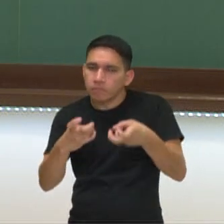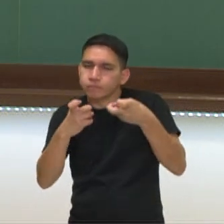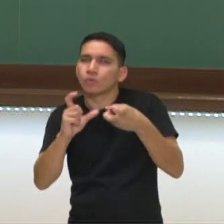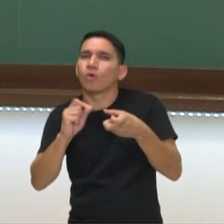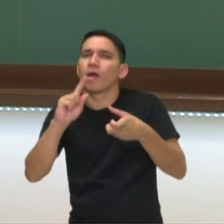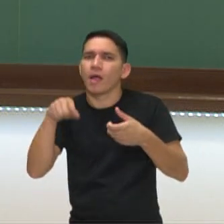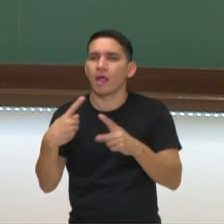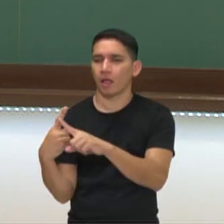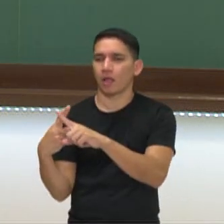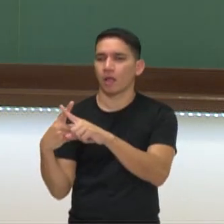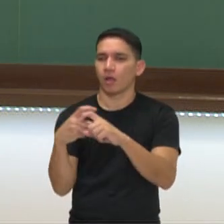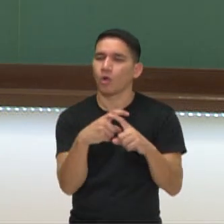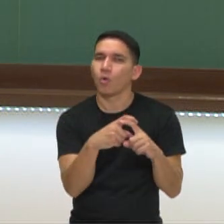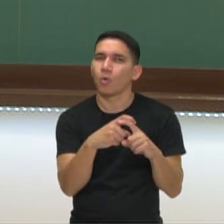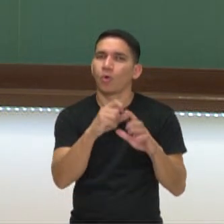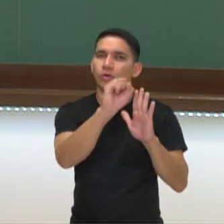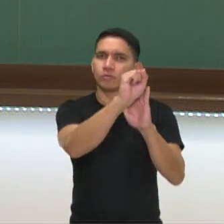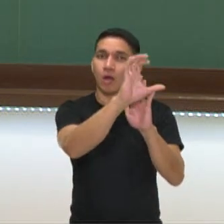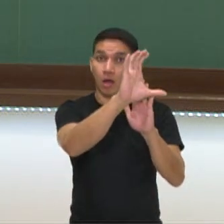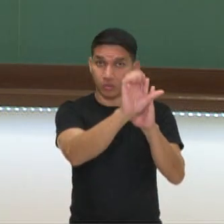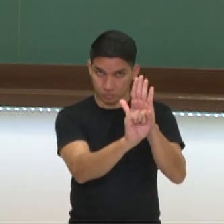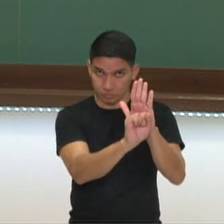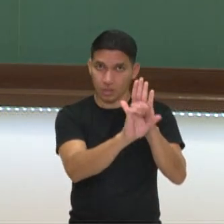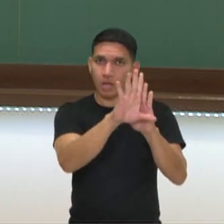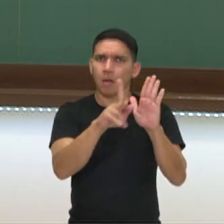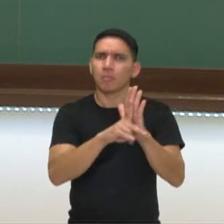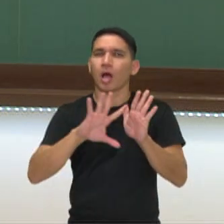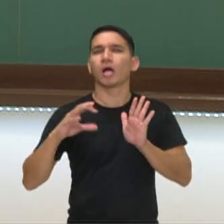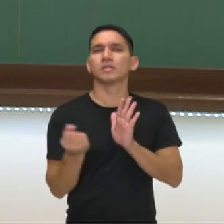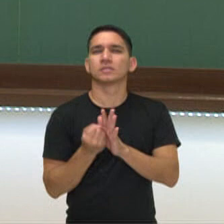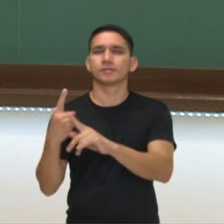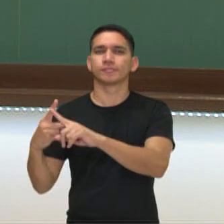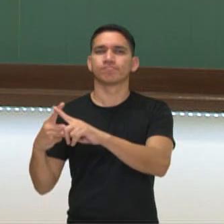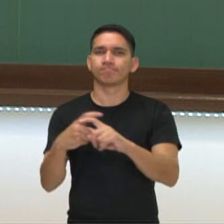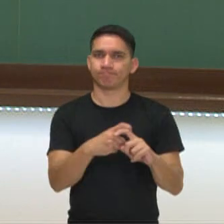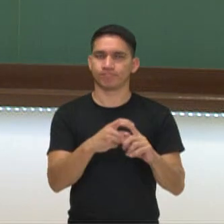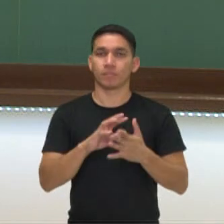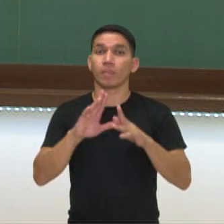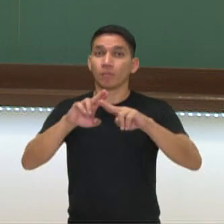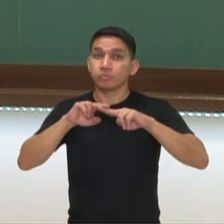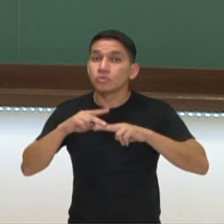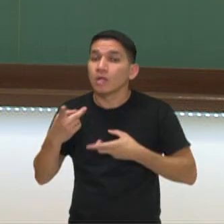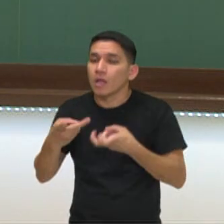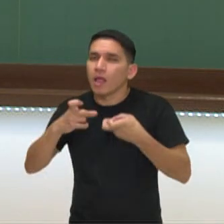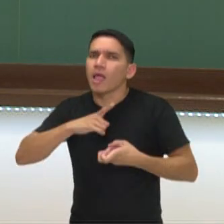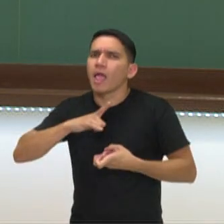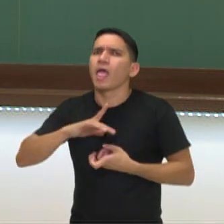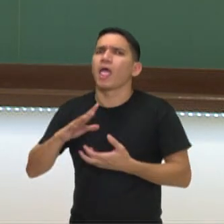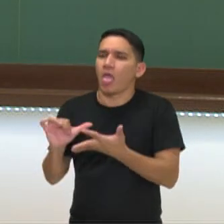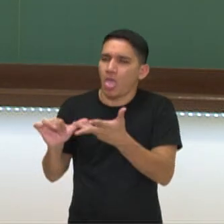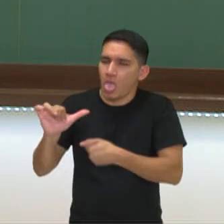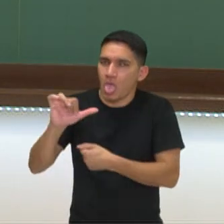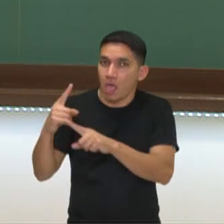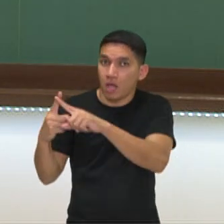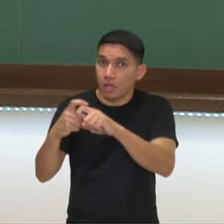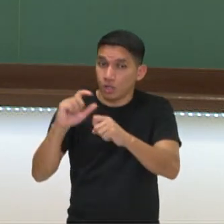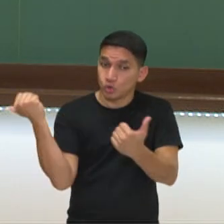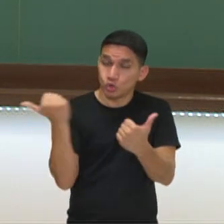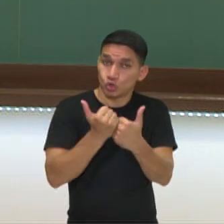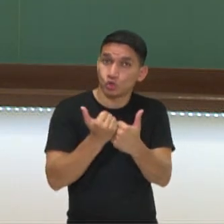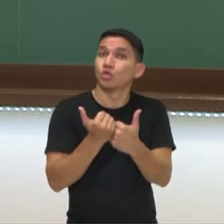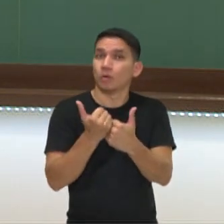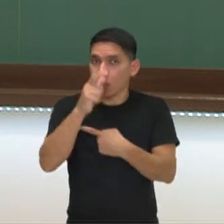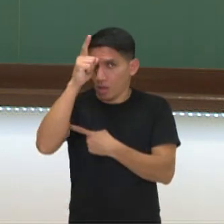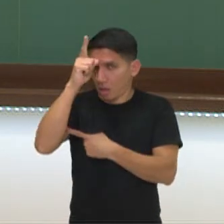da cruz suástica, um símbolo aí do nazismo. Então, elementos nazistas substituindo elementos alemães tradicionais,